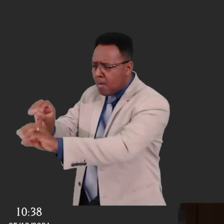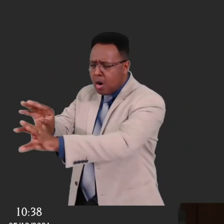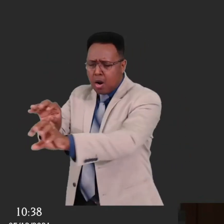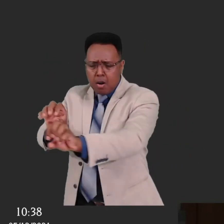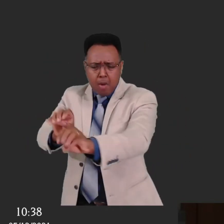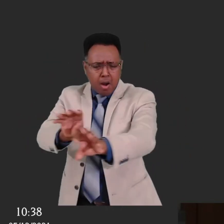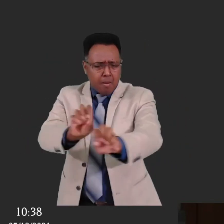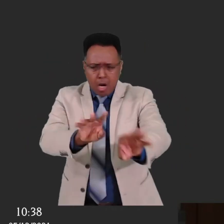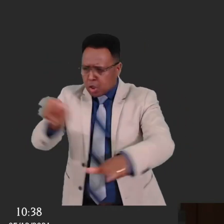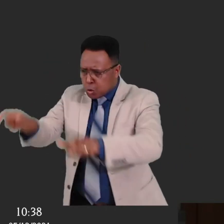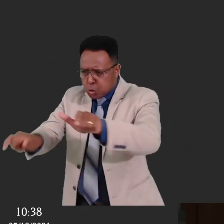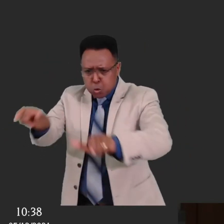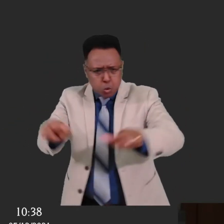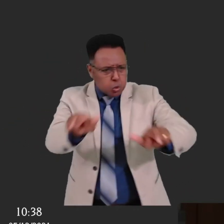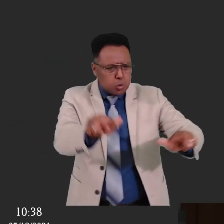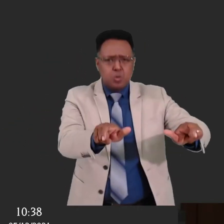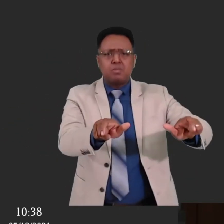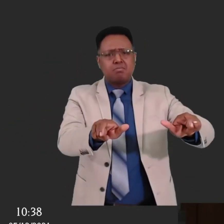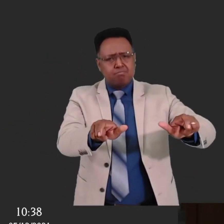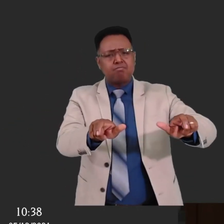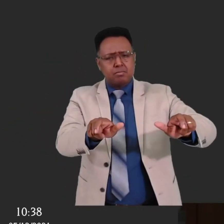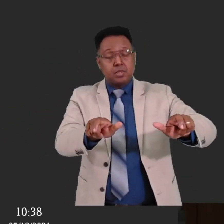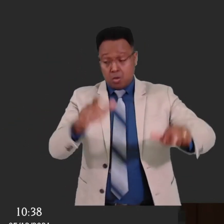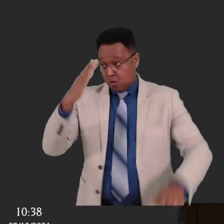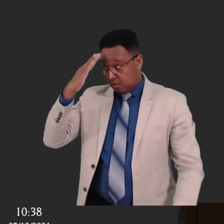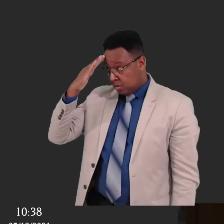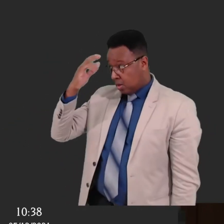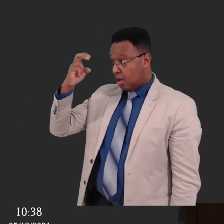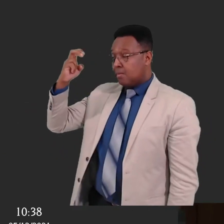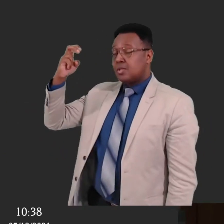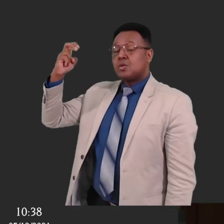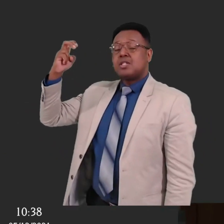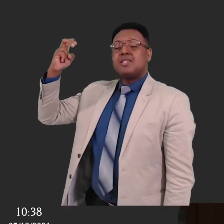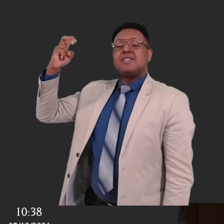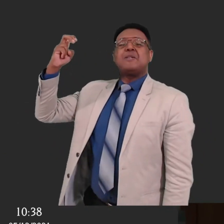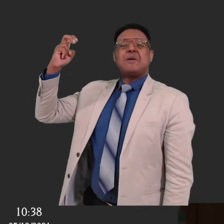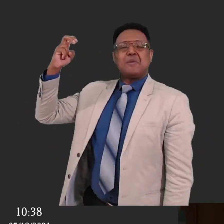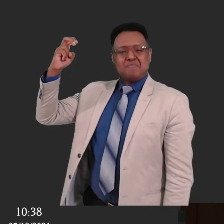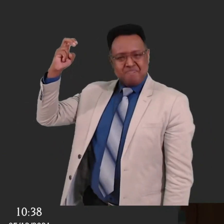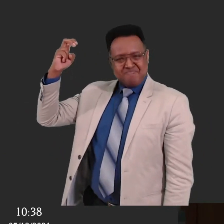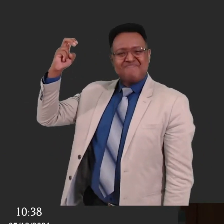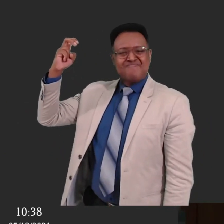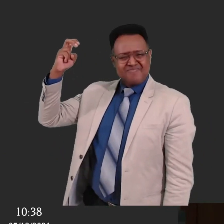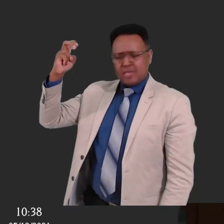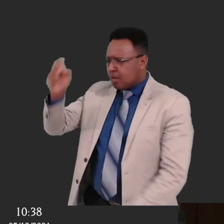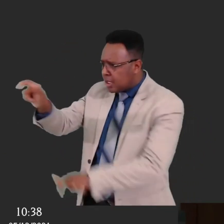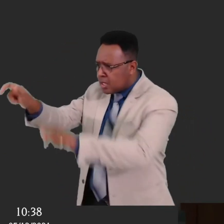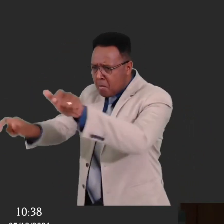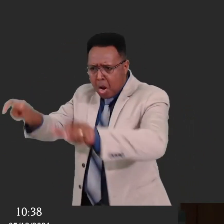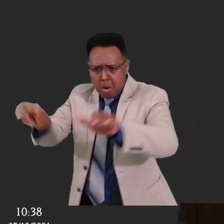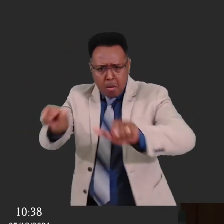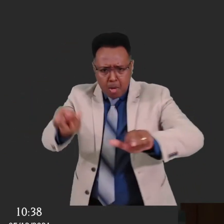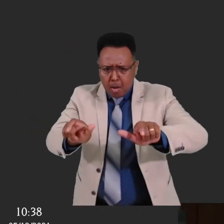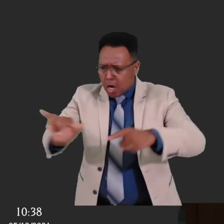e ensinando a todo homem em toda a sabedoria, para que apresentemos todo homem perfeito em